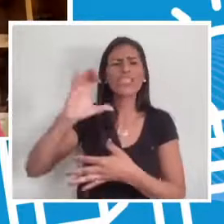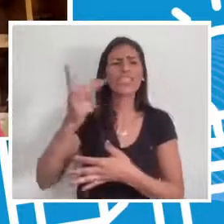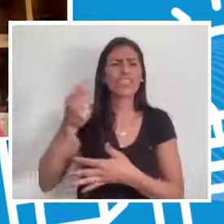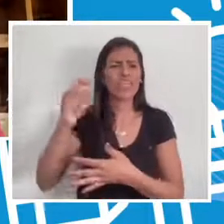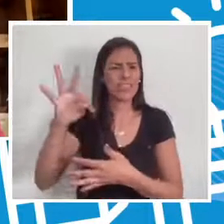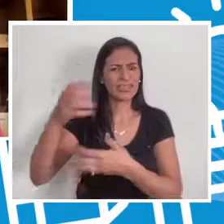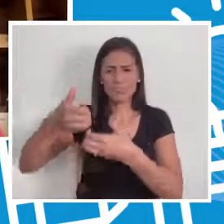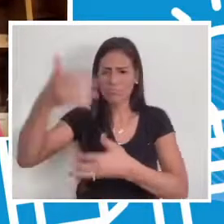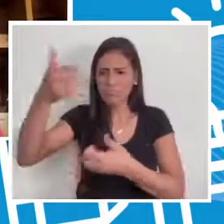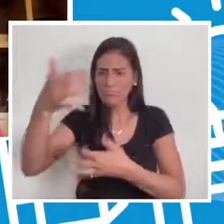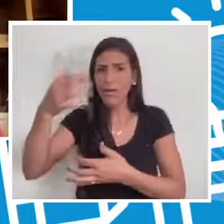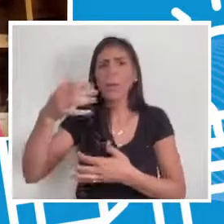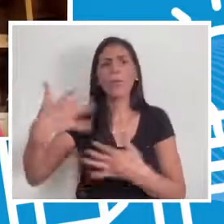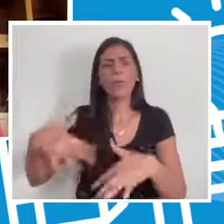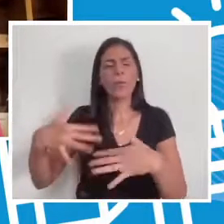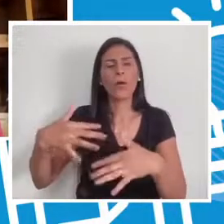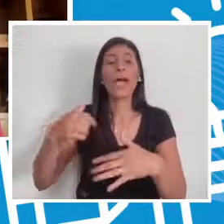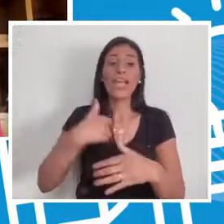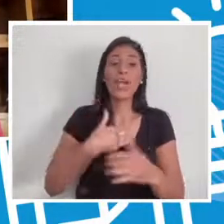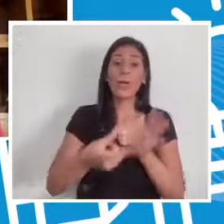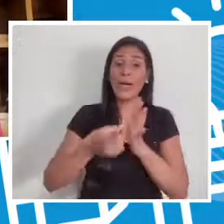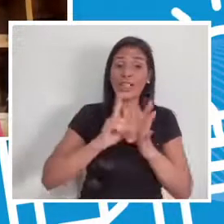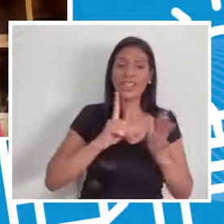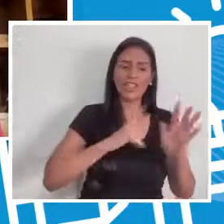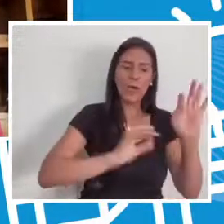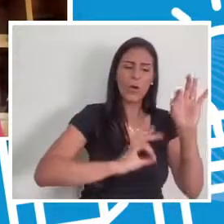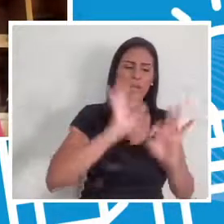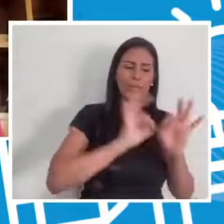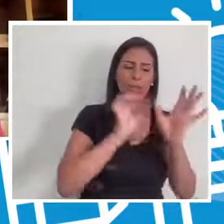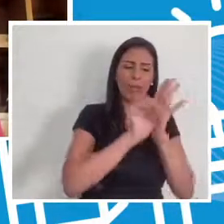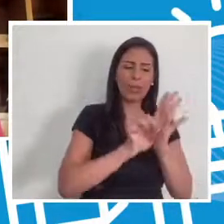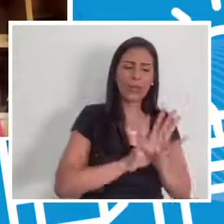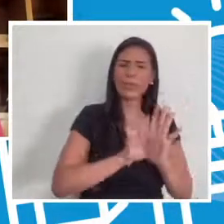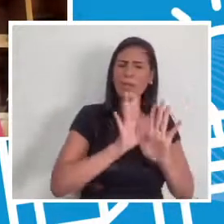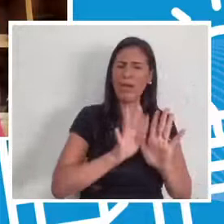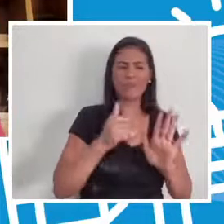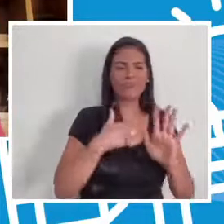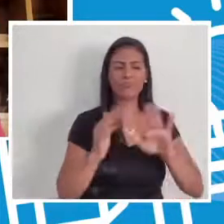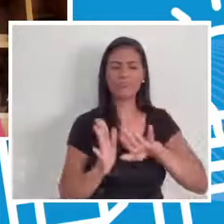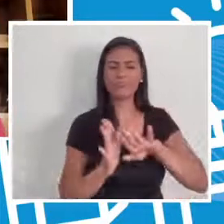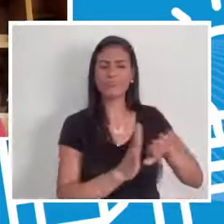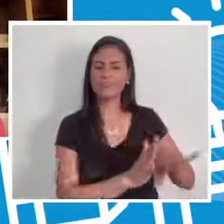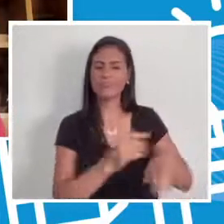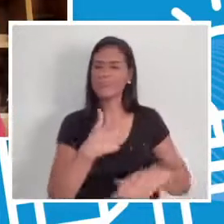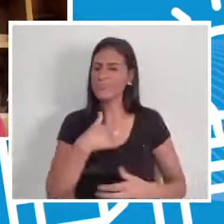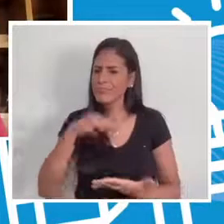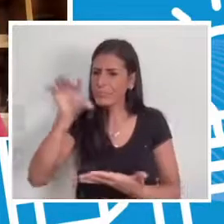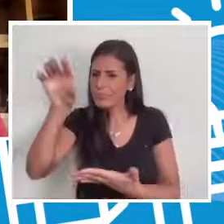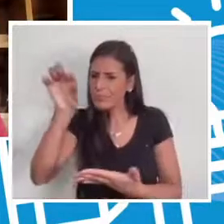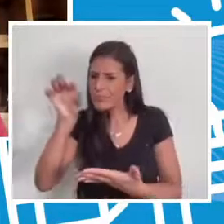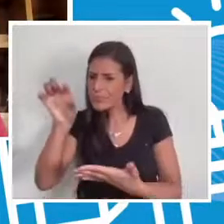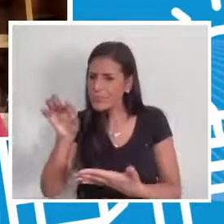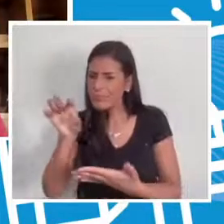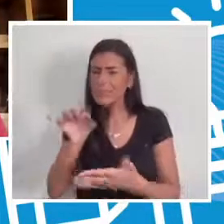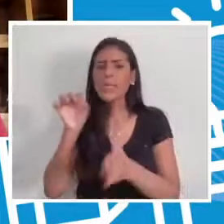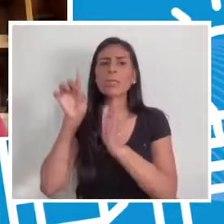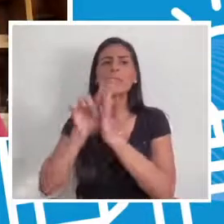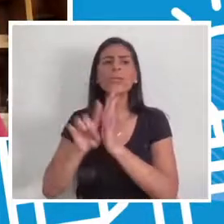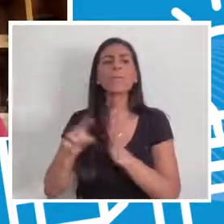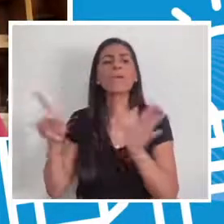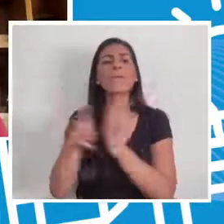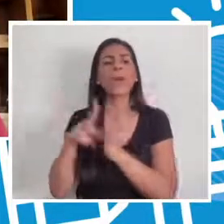de lado e vou trazer as perguntas, as questões, certo, que foram trazidas no chat,